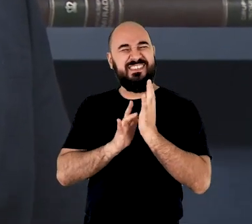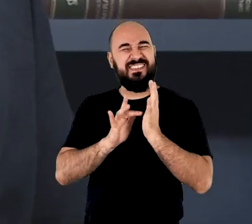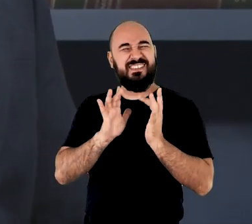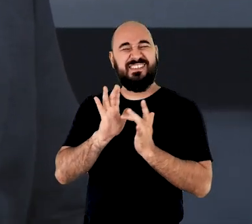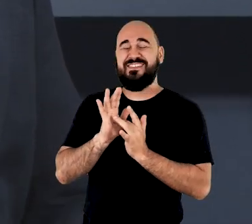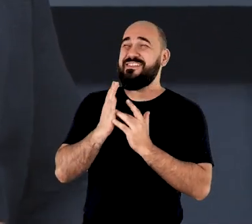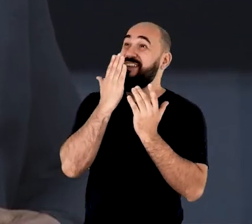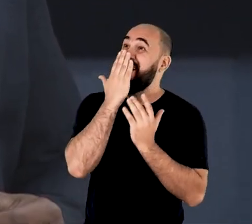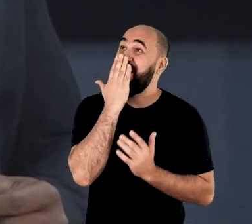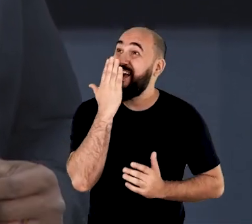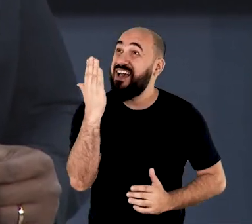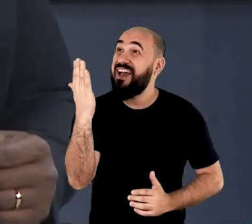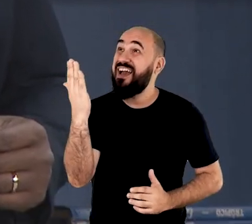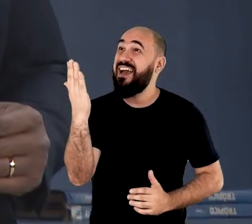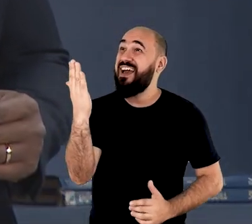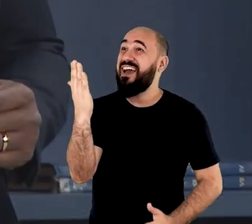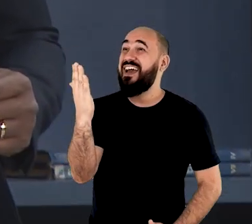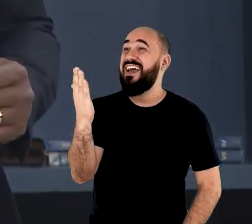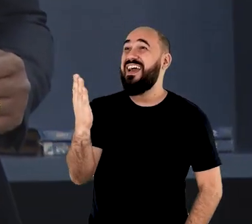rei.